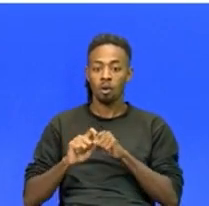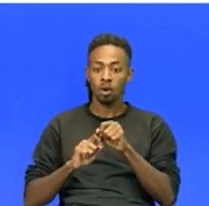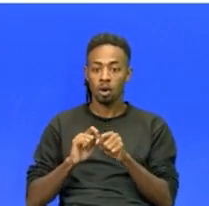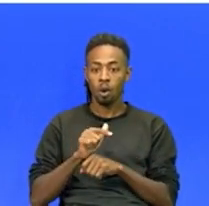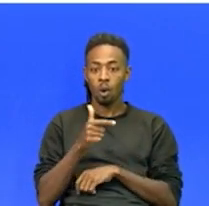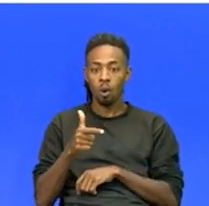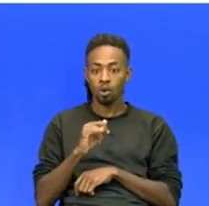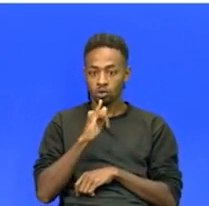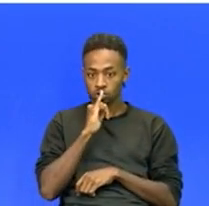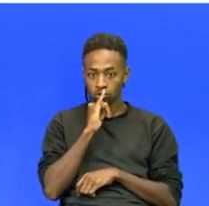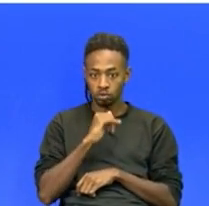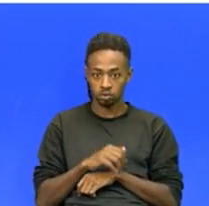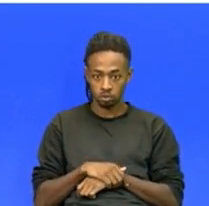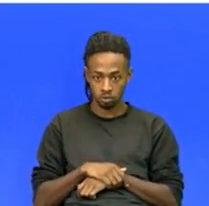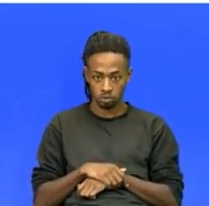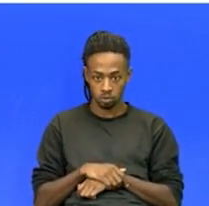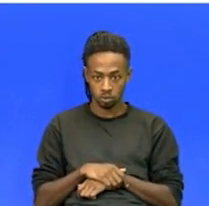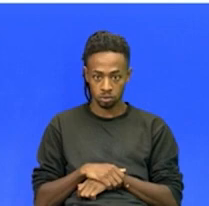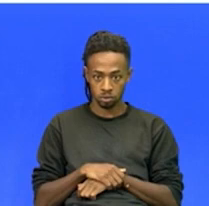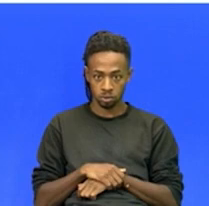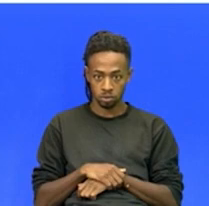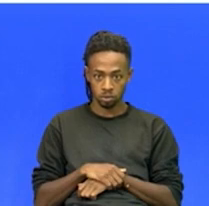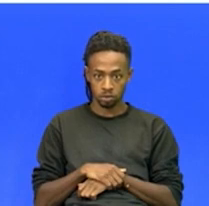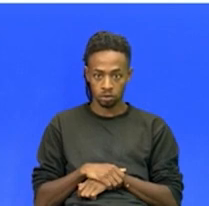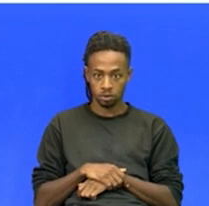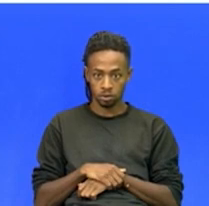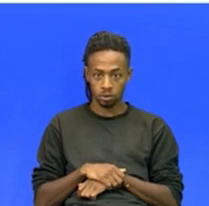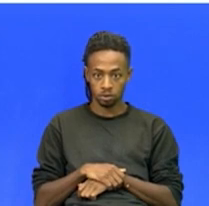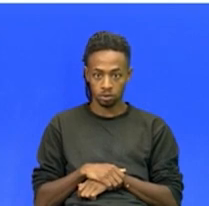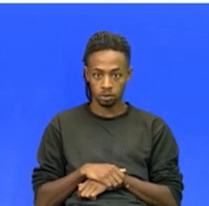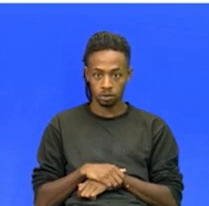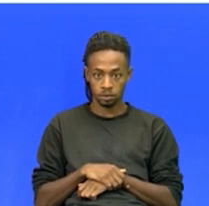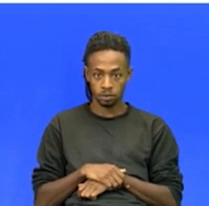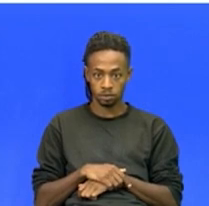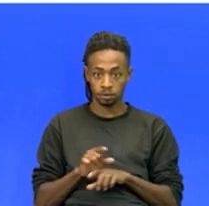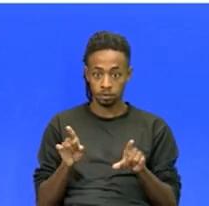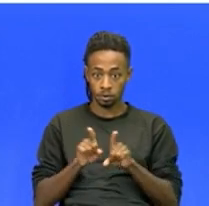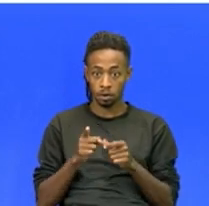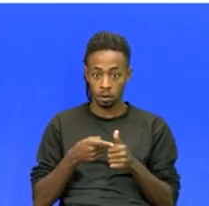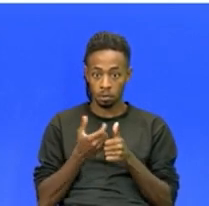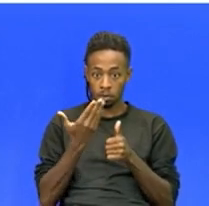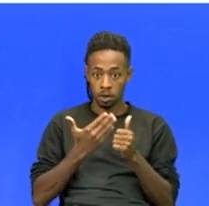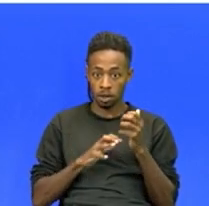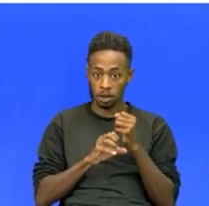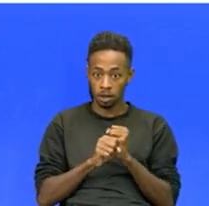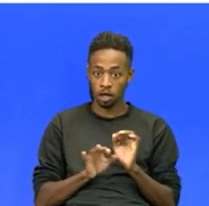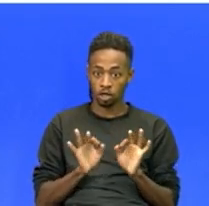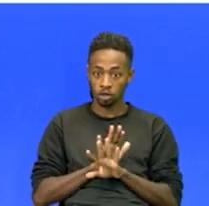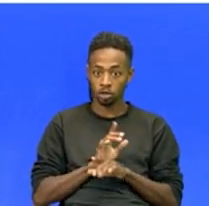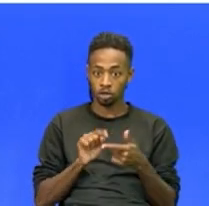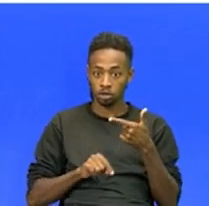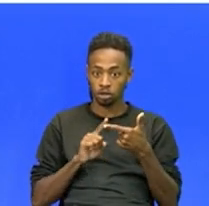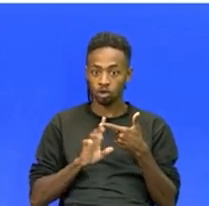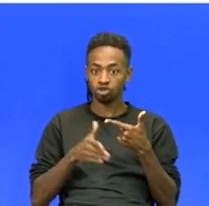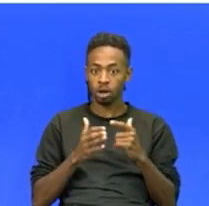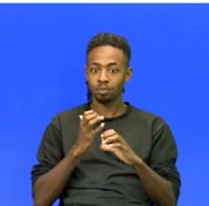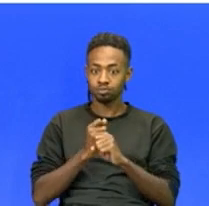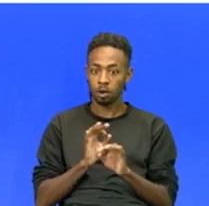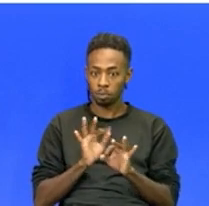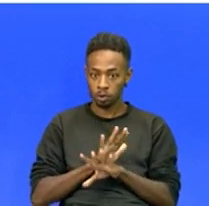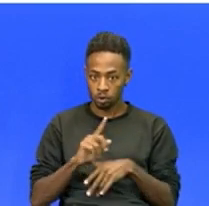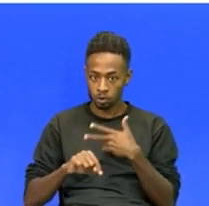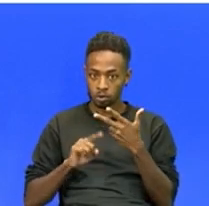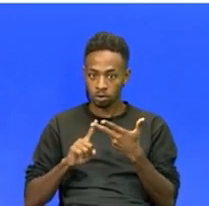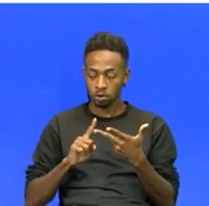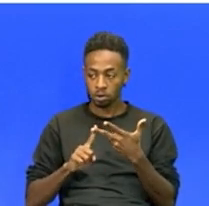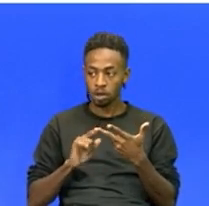outros pontos do ponto crítico, né? Então, aqui a primeira derivada foi essa, a segunda foi essa,